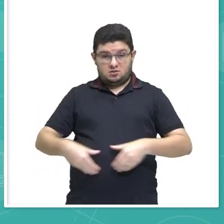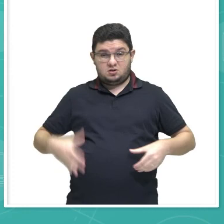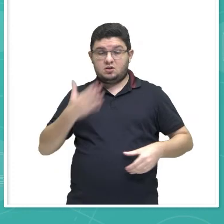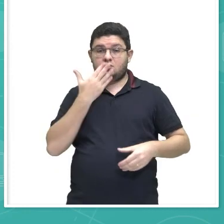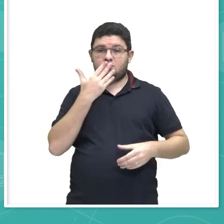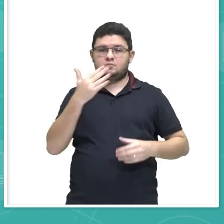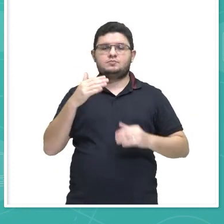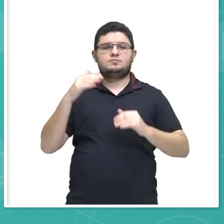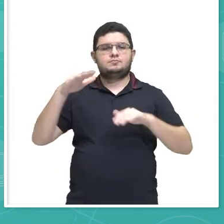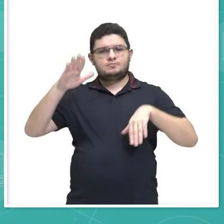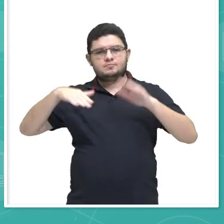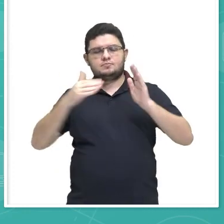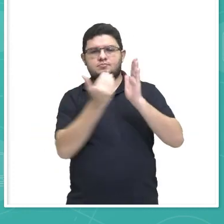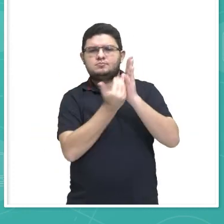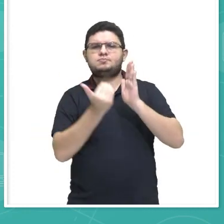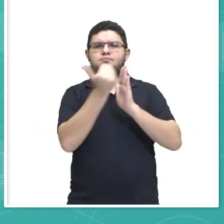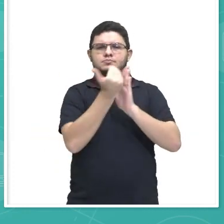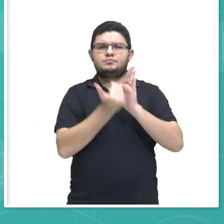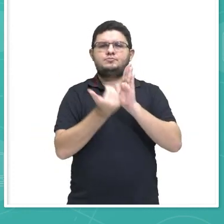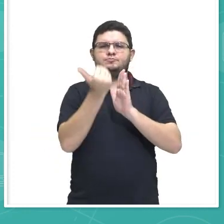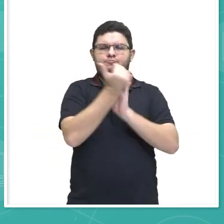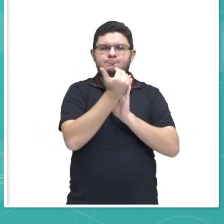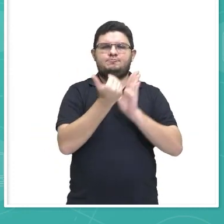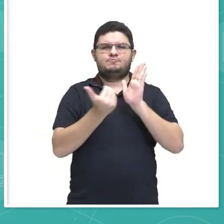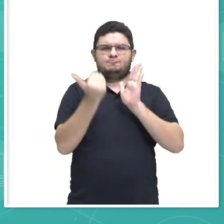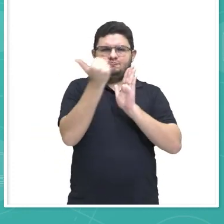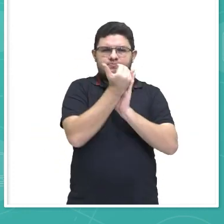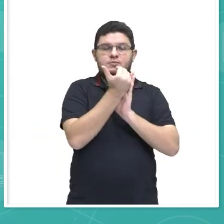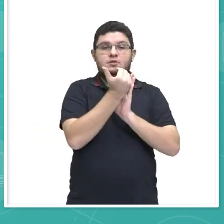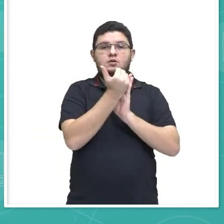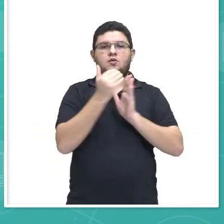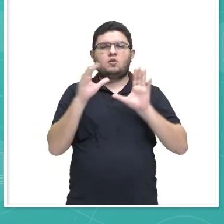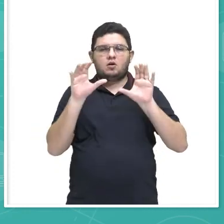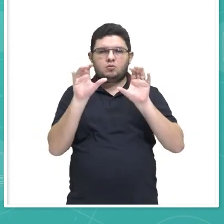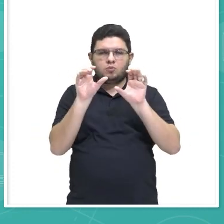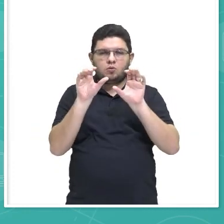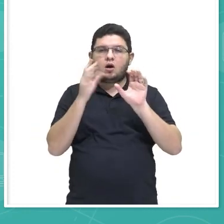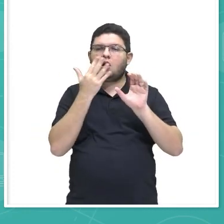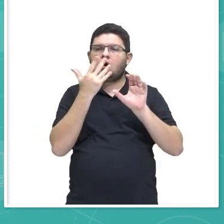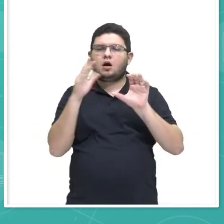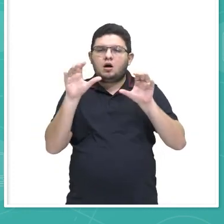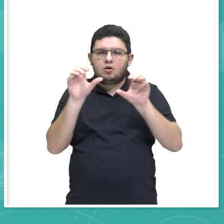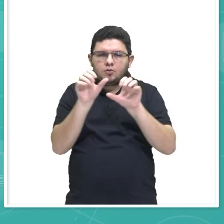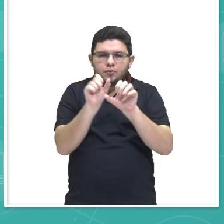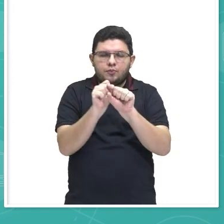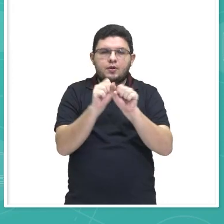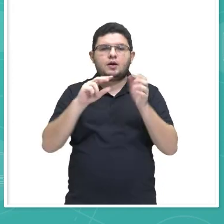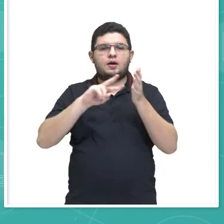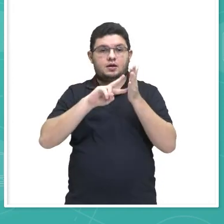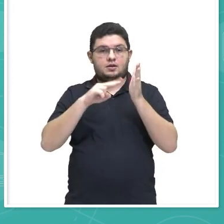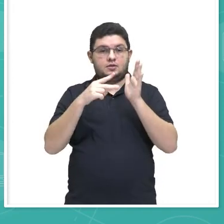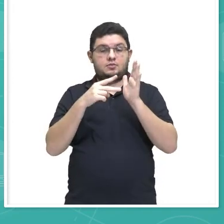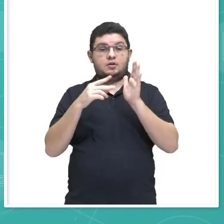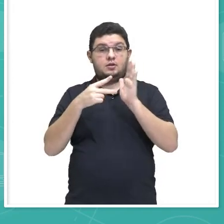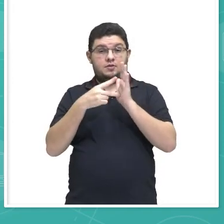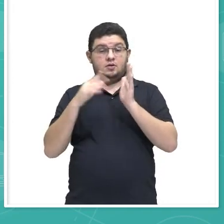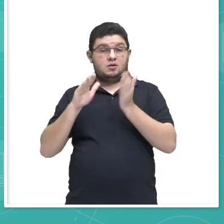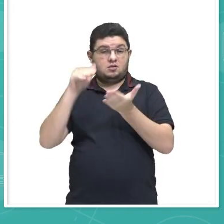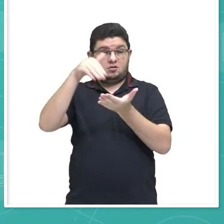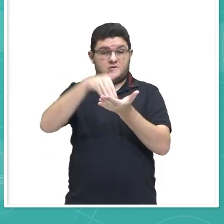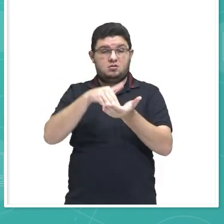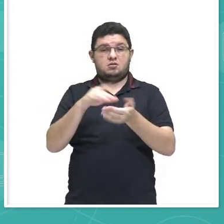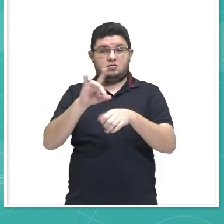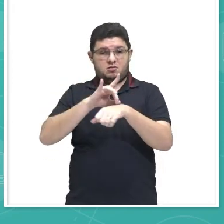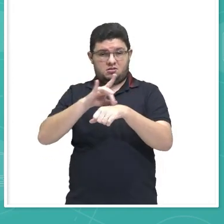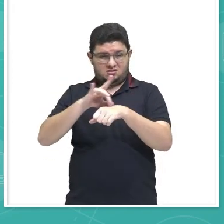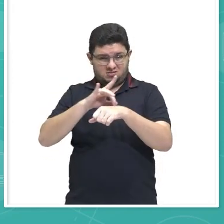e de prática, até chegar à faixa preta, a qual representa a maioridade técnica do praticante. Nos Jogos Olímpicos, há